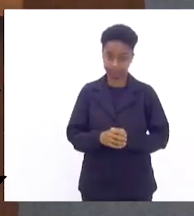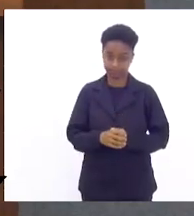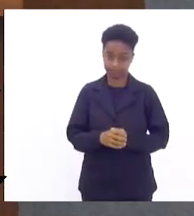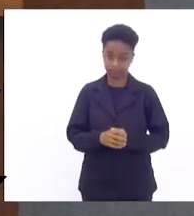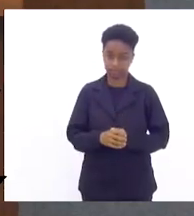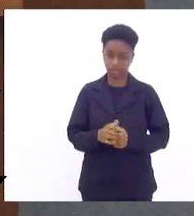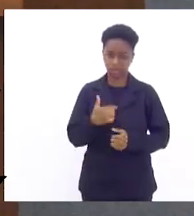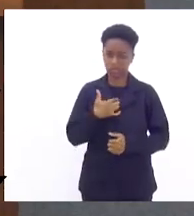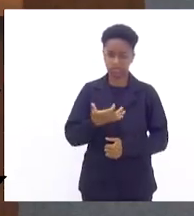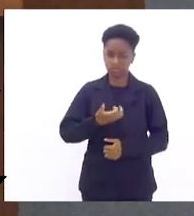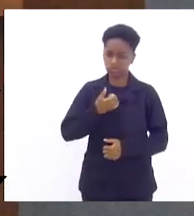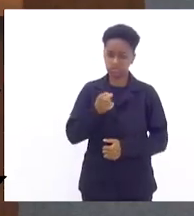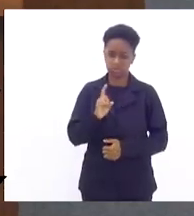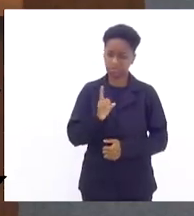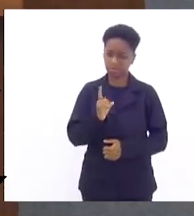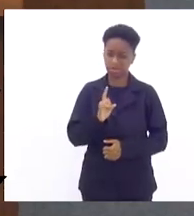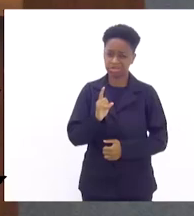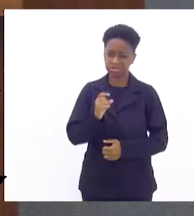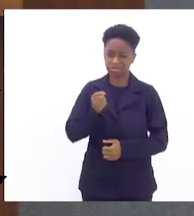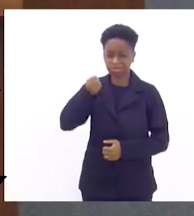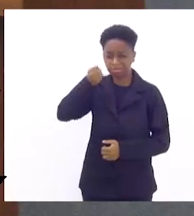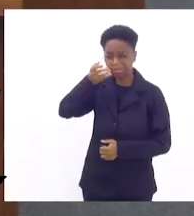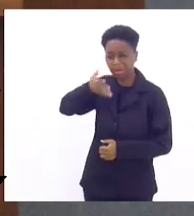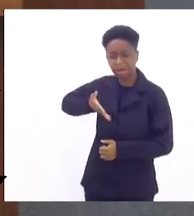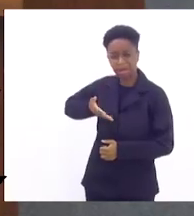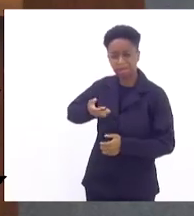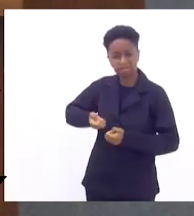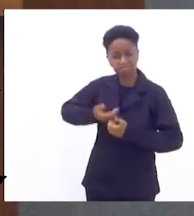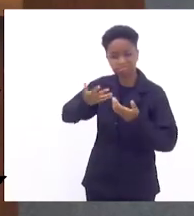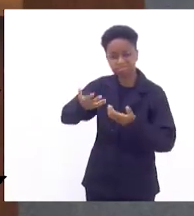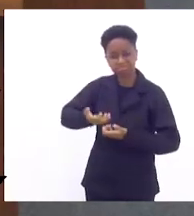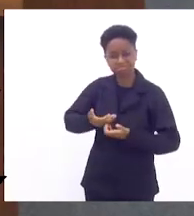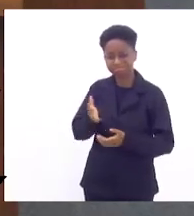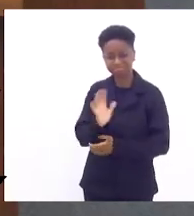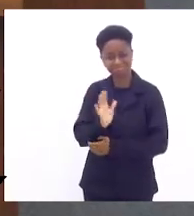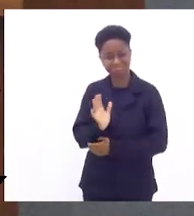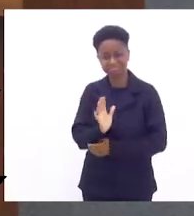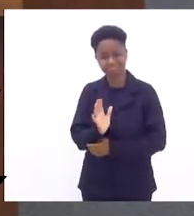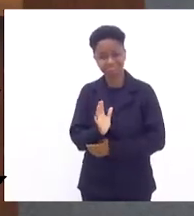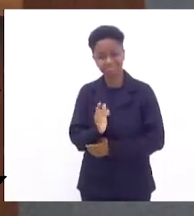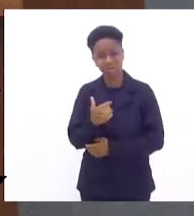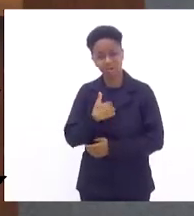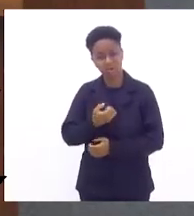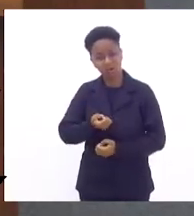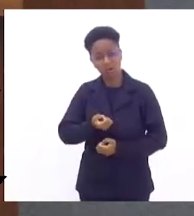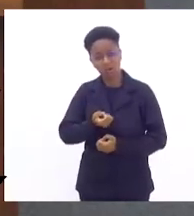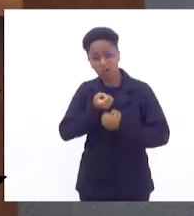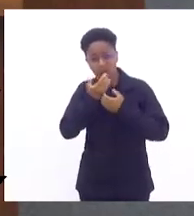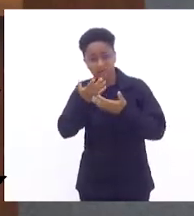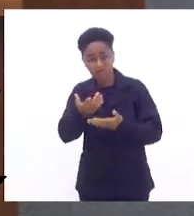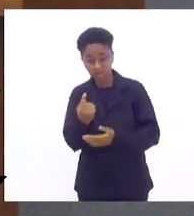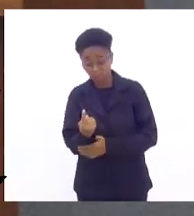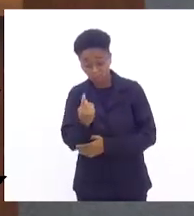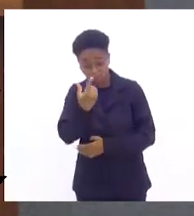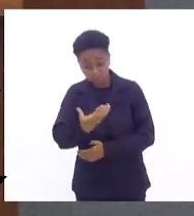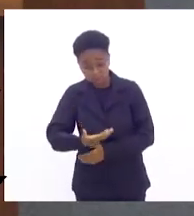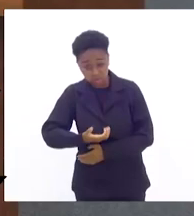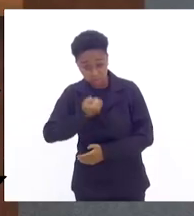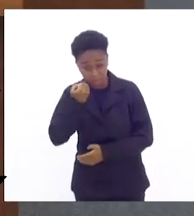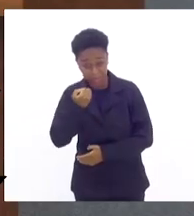eu não estou surpreso com os relatos que eu vim aqui. Eu confesso que a única surpresa que eu